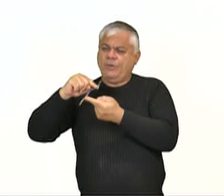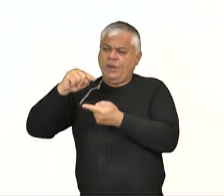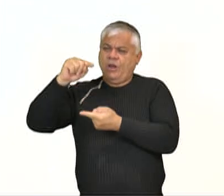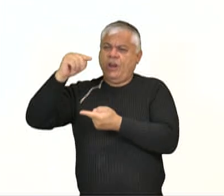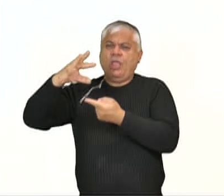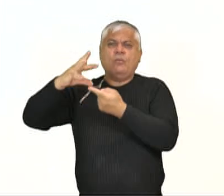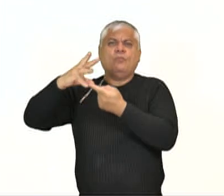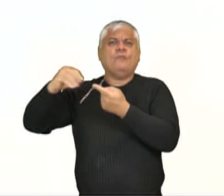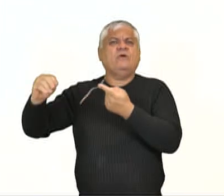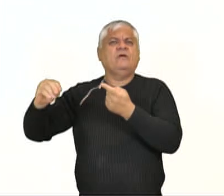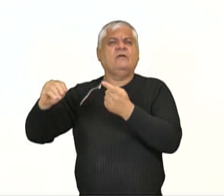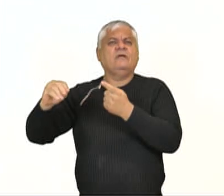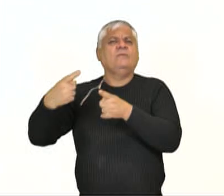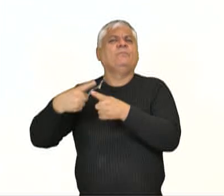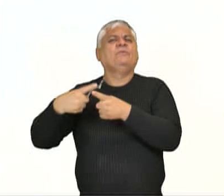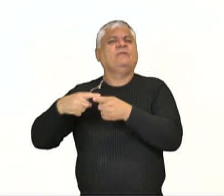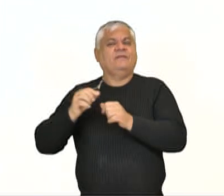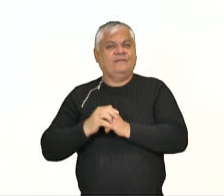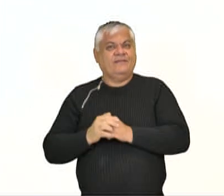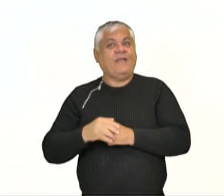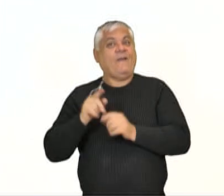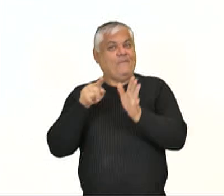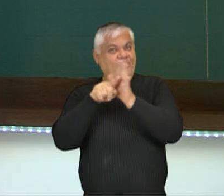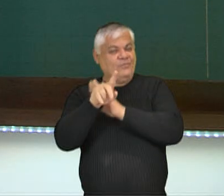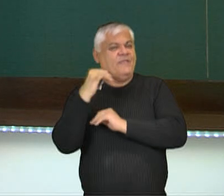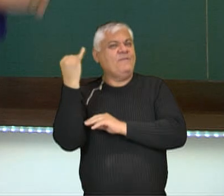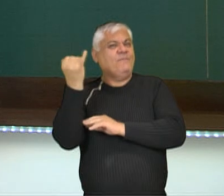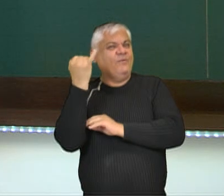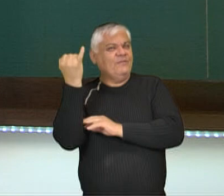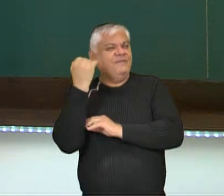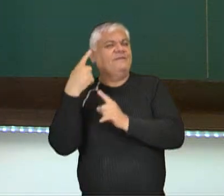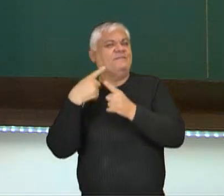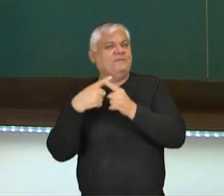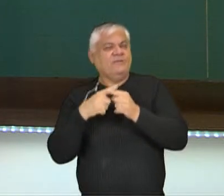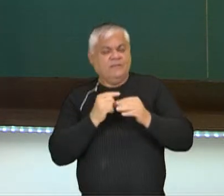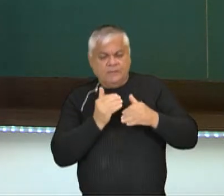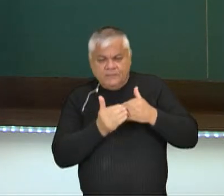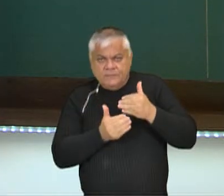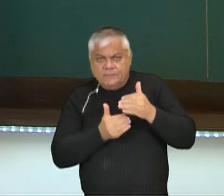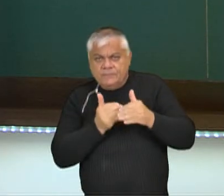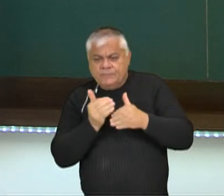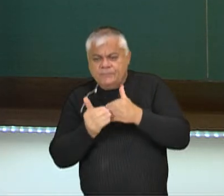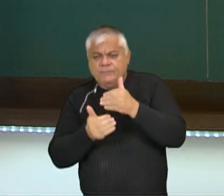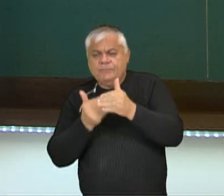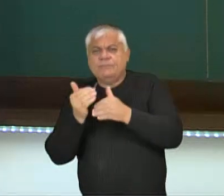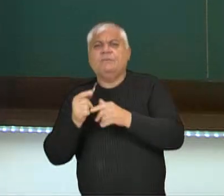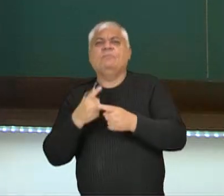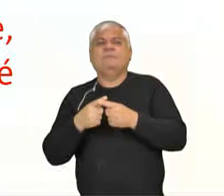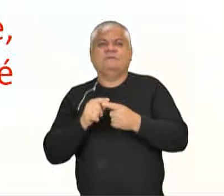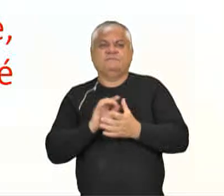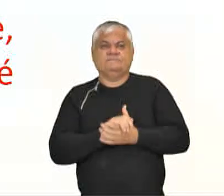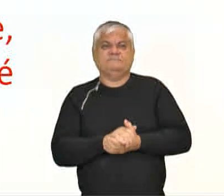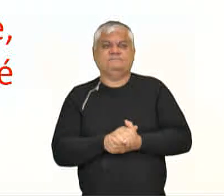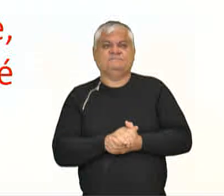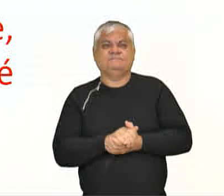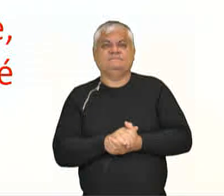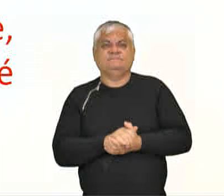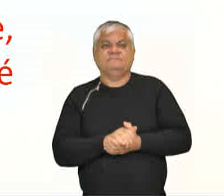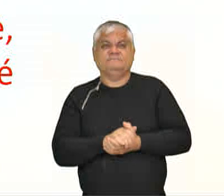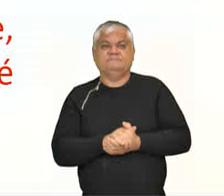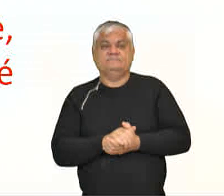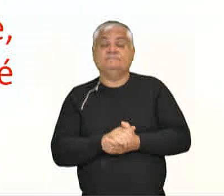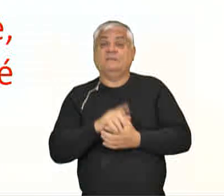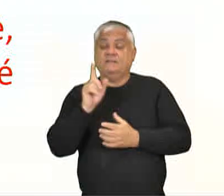a importância do cotilédone nesta fase do desenvolvimento da planta? Bora lá conferir. Muito bem.